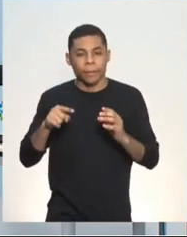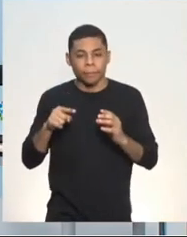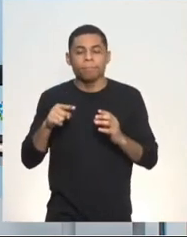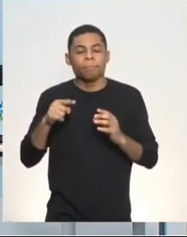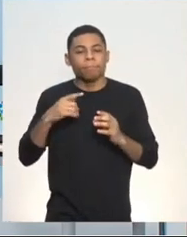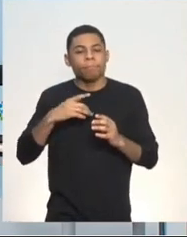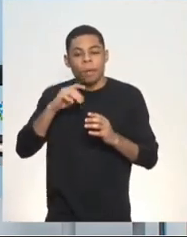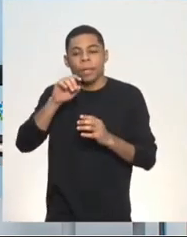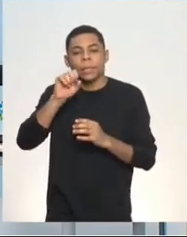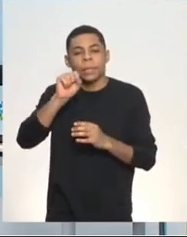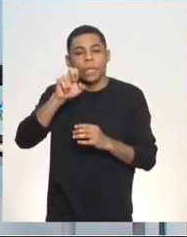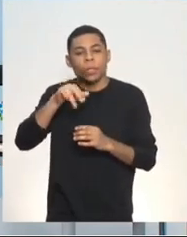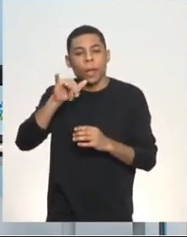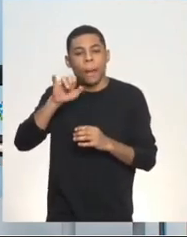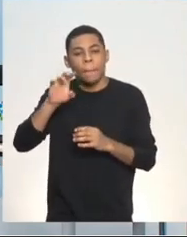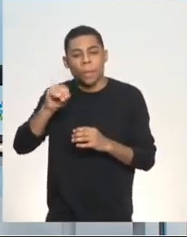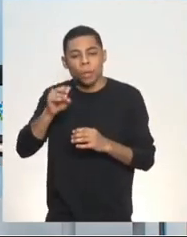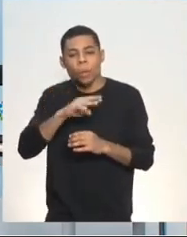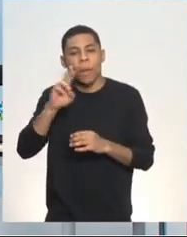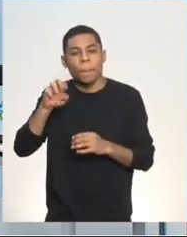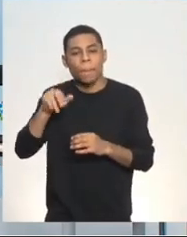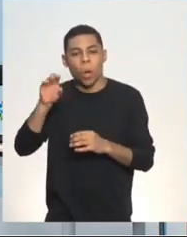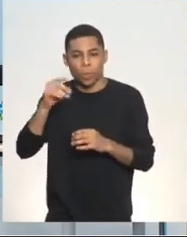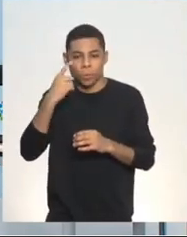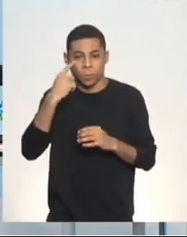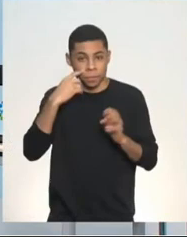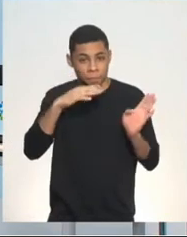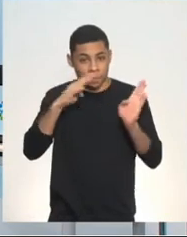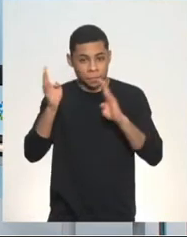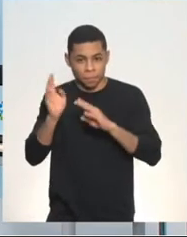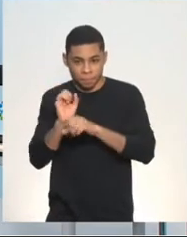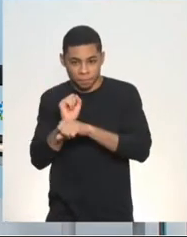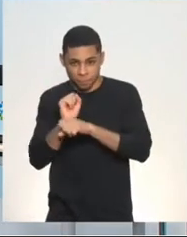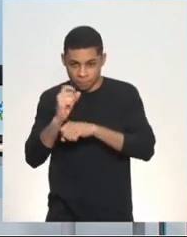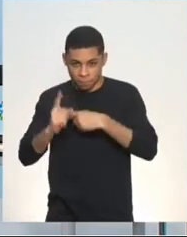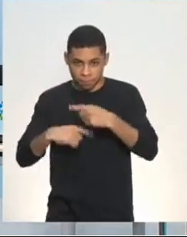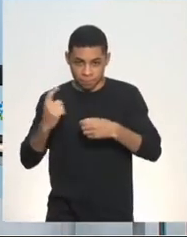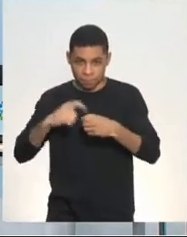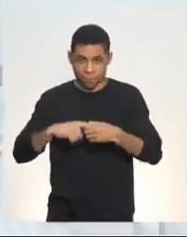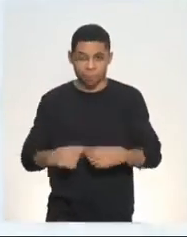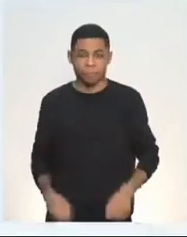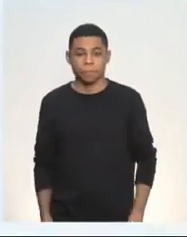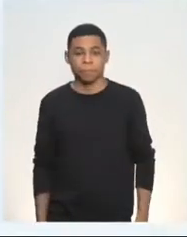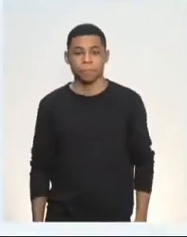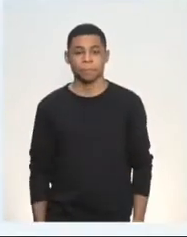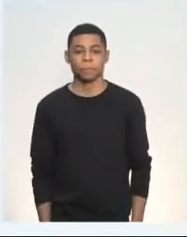rever esse vídeo que nós já vimos na primeira aula, tá certo? Então, aguarde que eu já retorno.